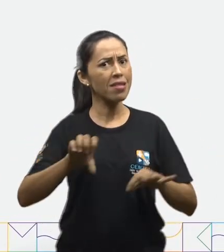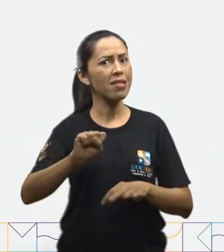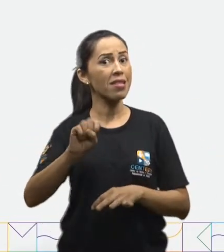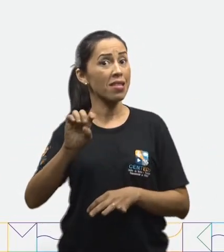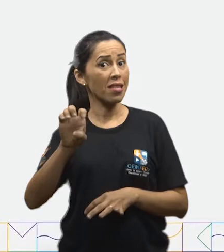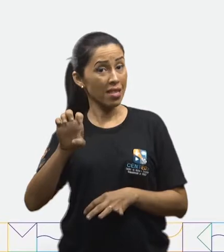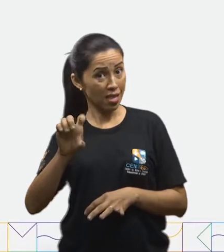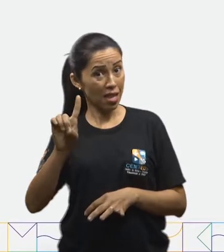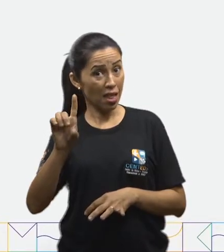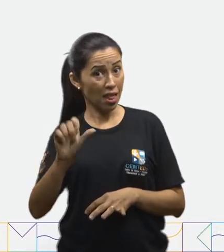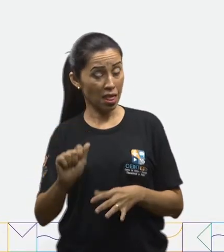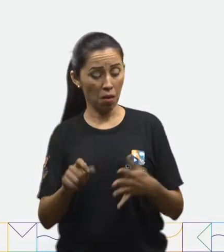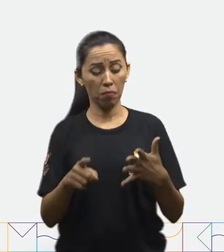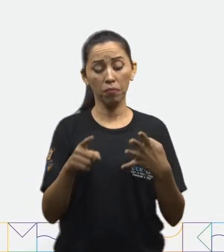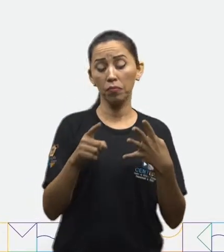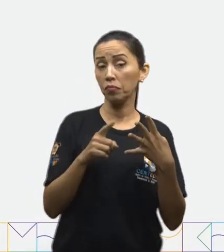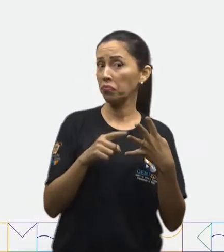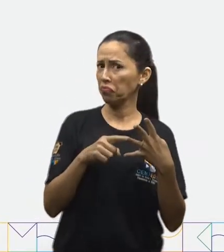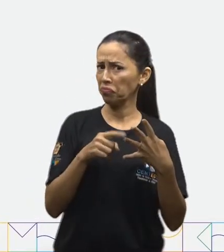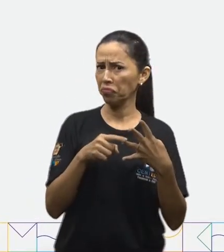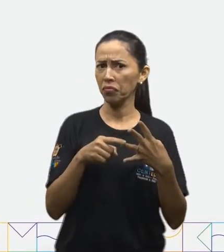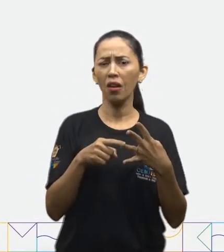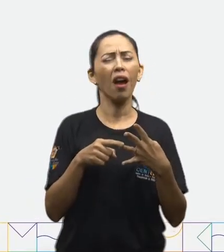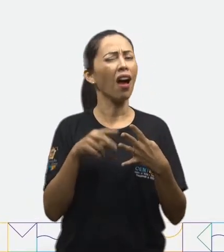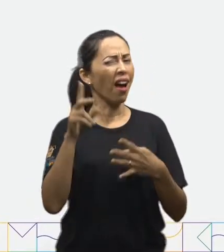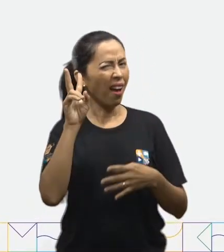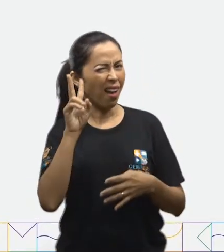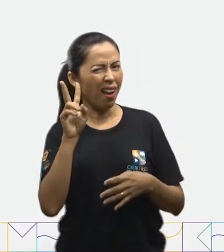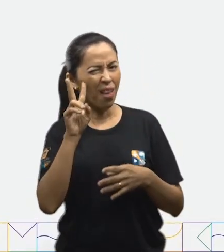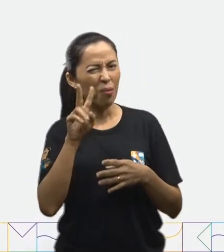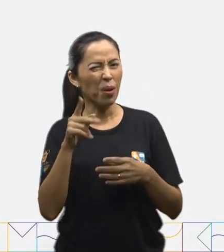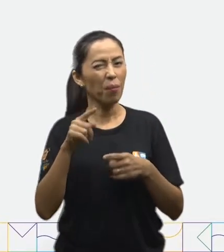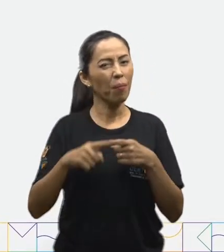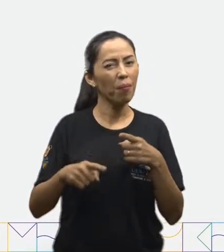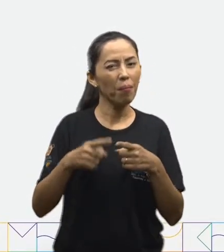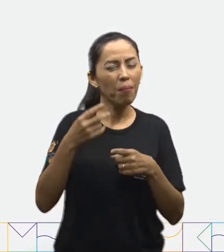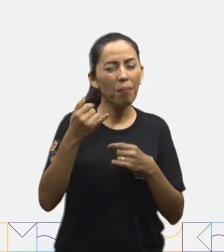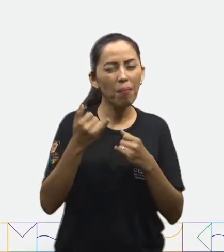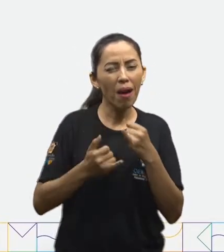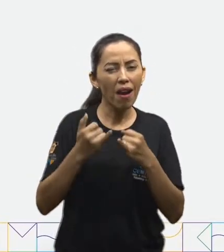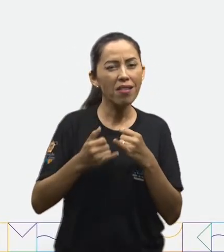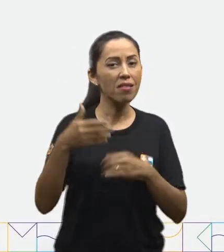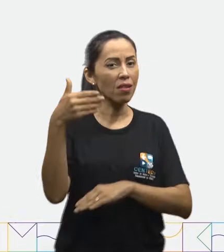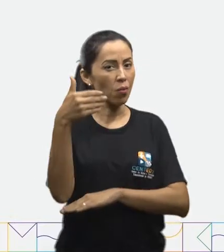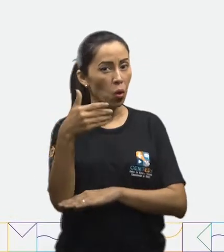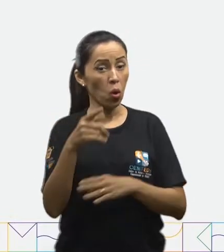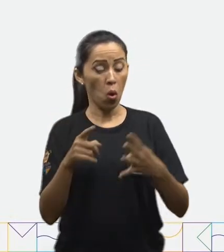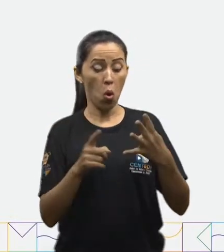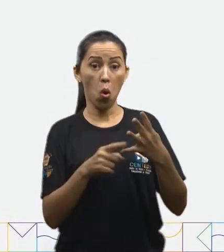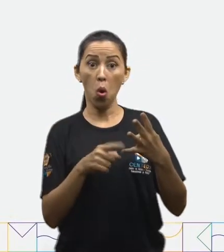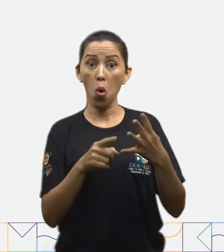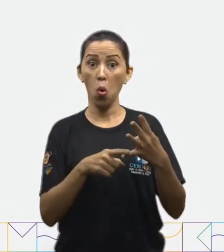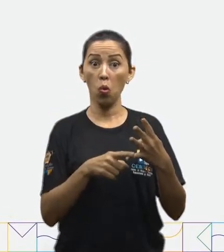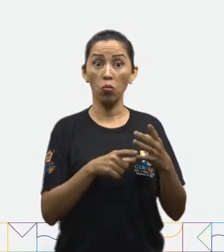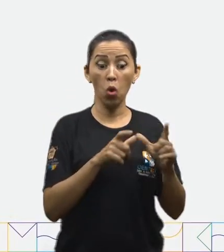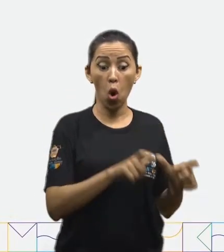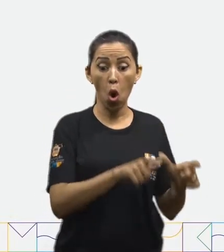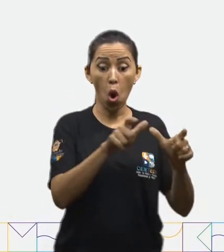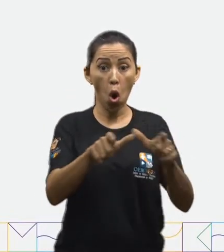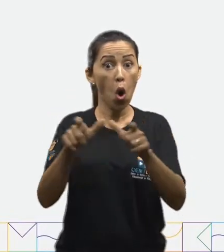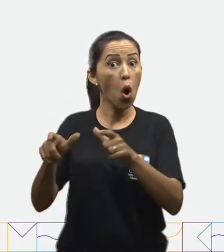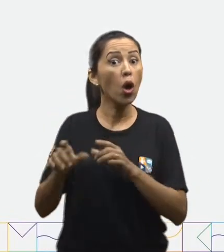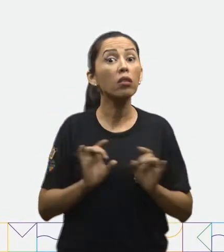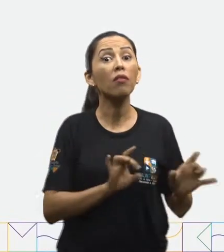D, os caravassarai, alternativa D, rota comercial. E aí,